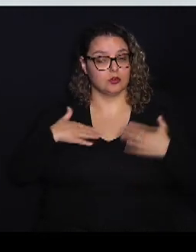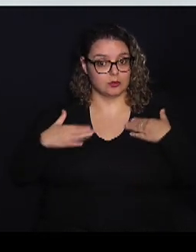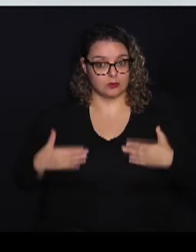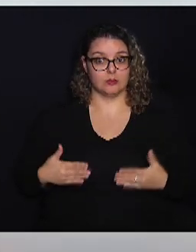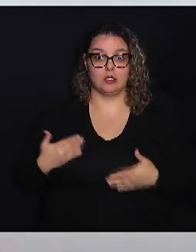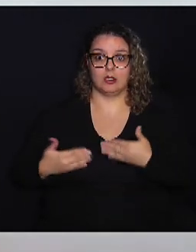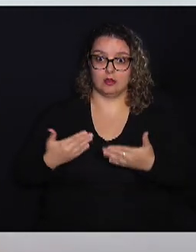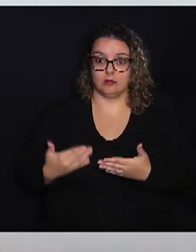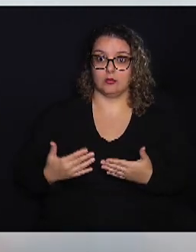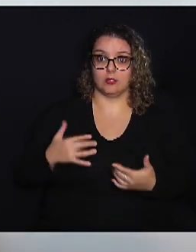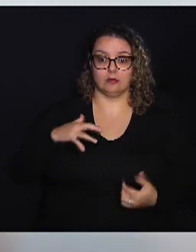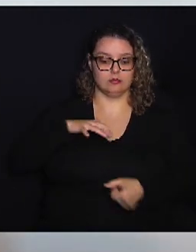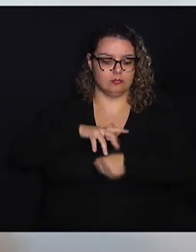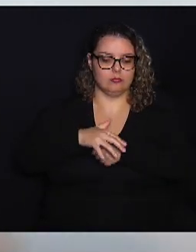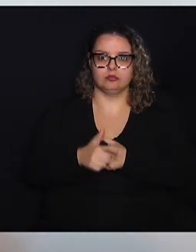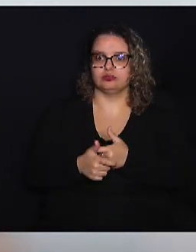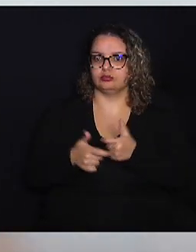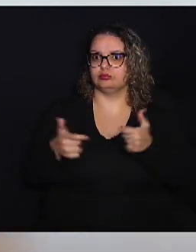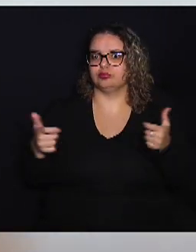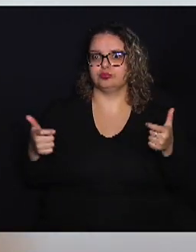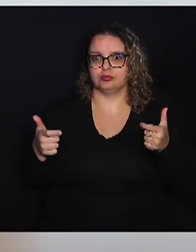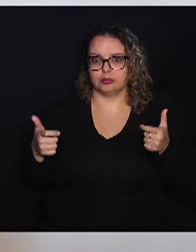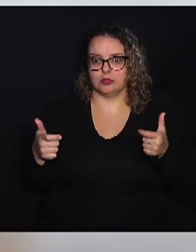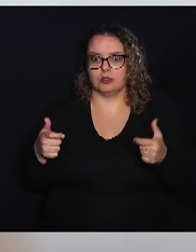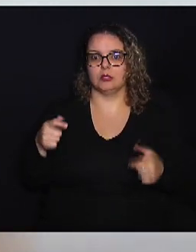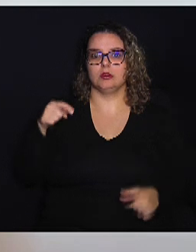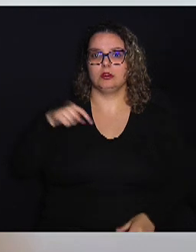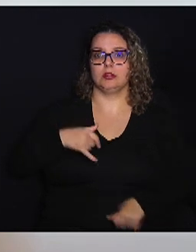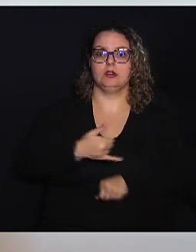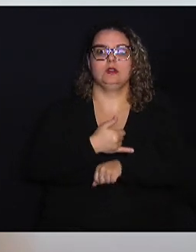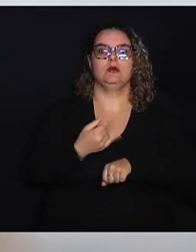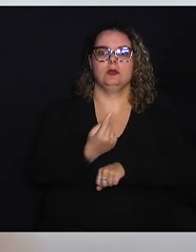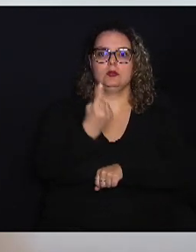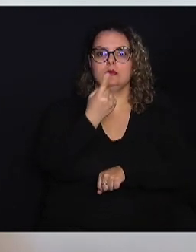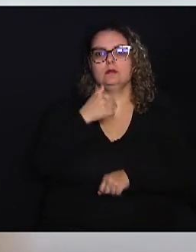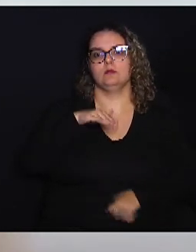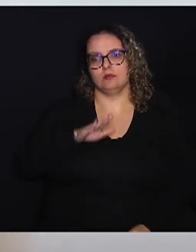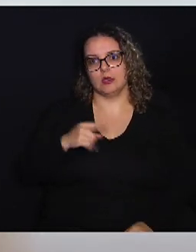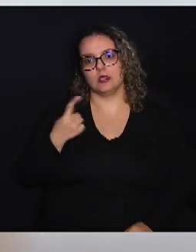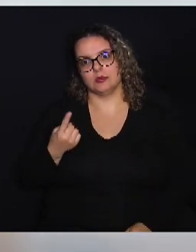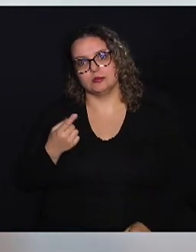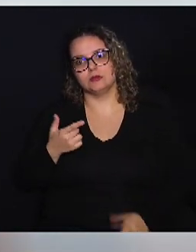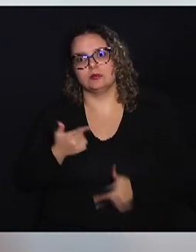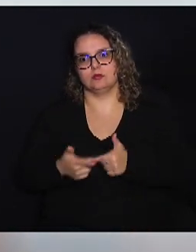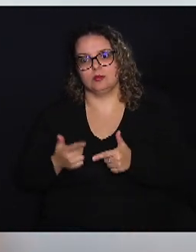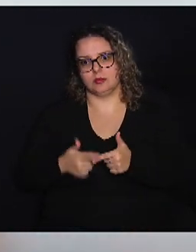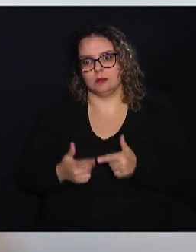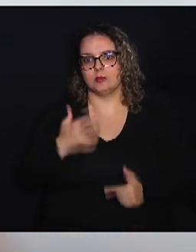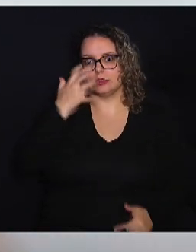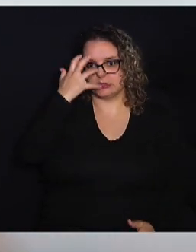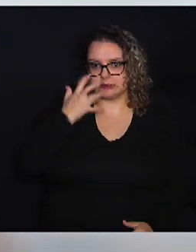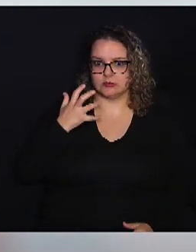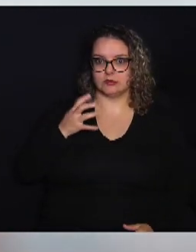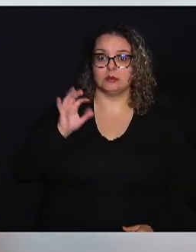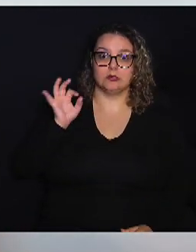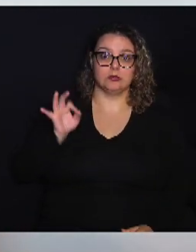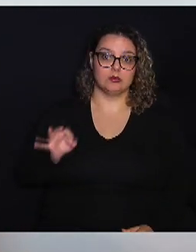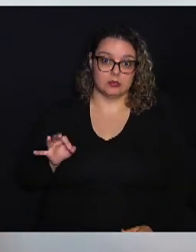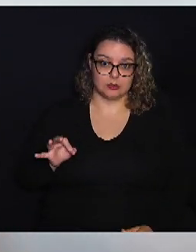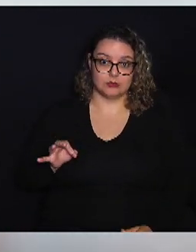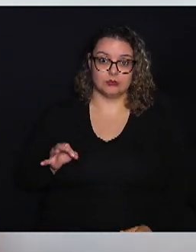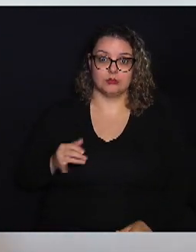processos inflamatórios enormes, onde esse colesterol vai ser mais um problema sério. Então, a chance desse